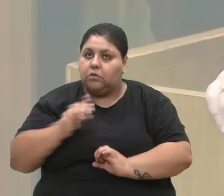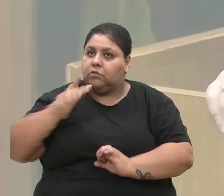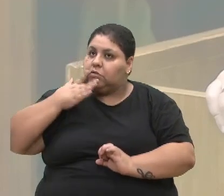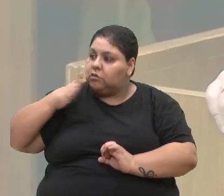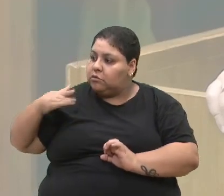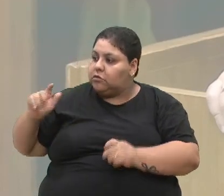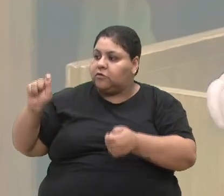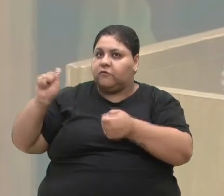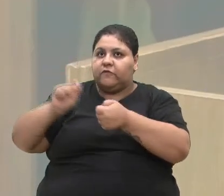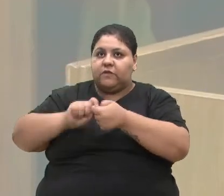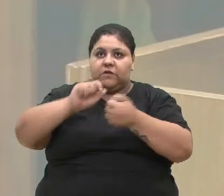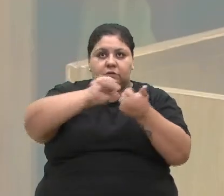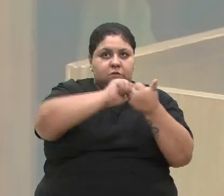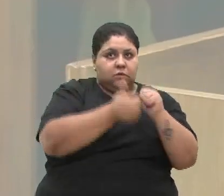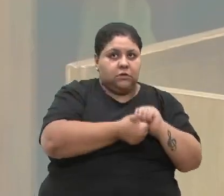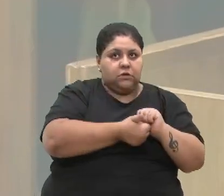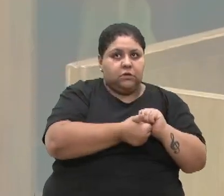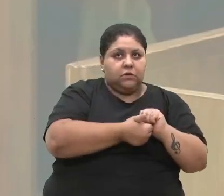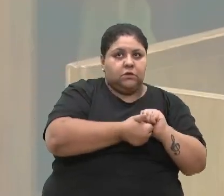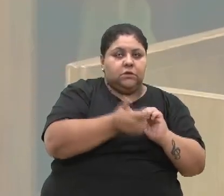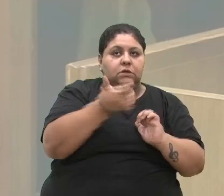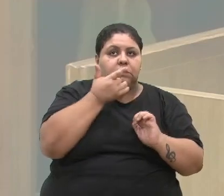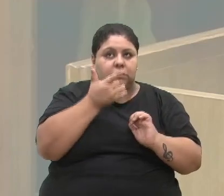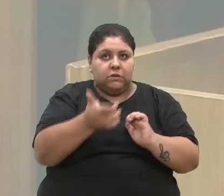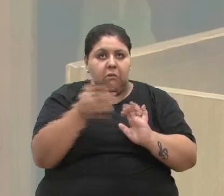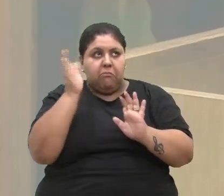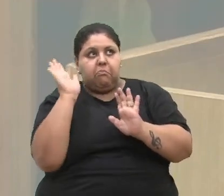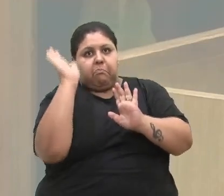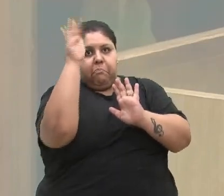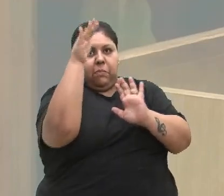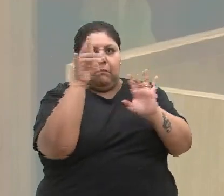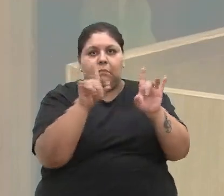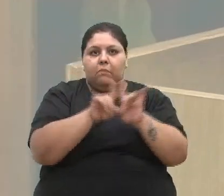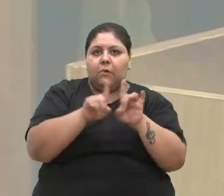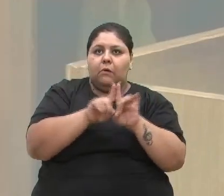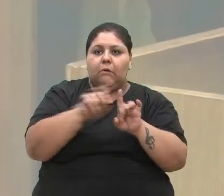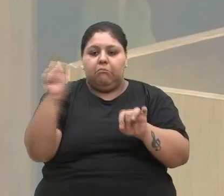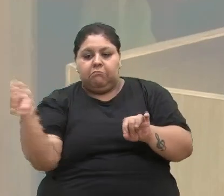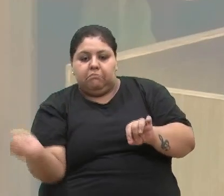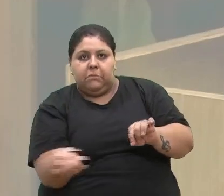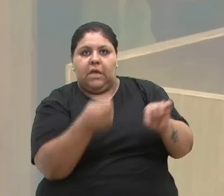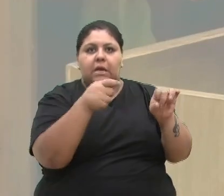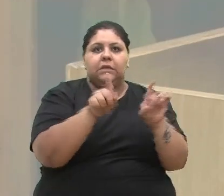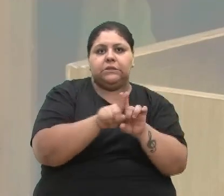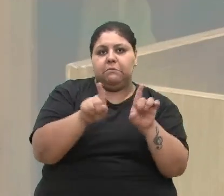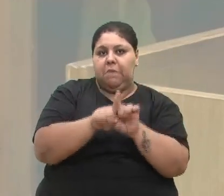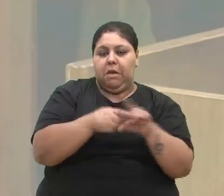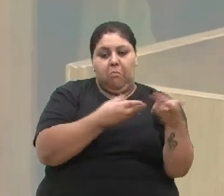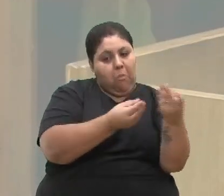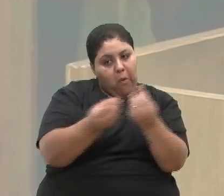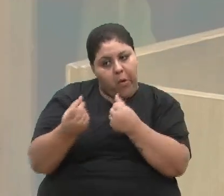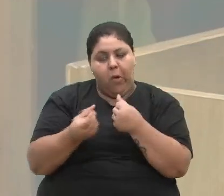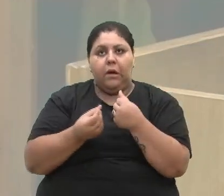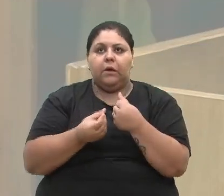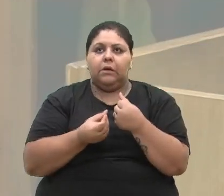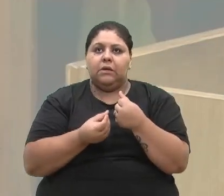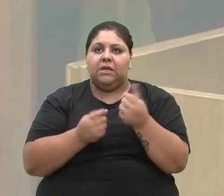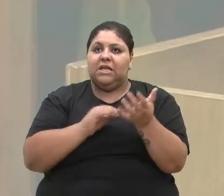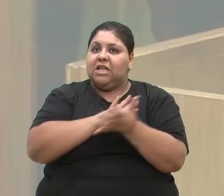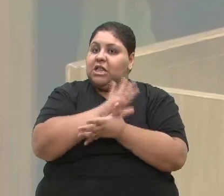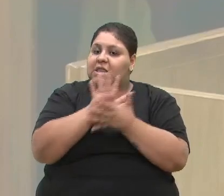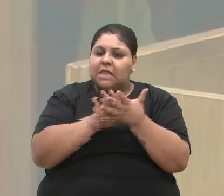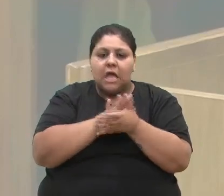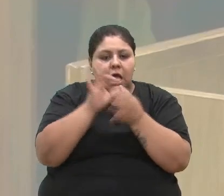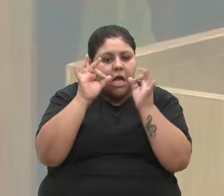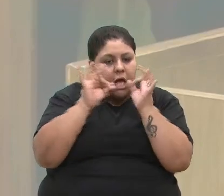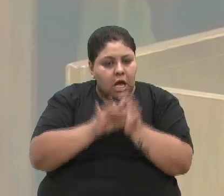fazer esporte, né, todas as tardes, jogam basquete, tem tênis, enfim, tem diversas modalidades lá. E nada mais justo